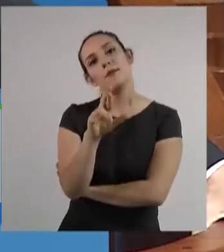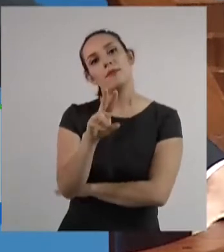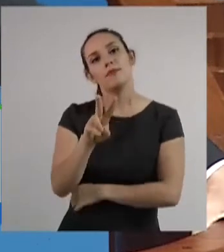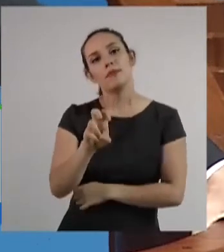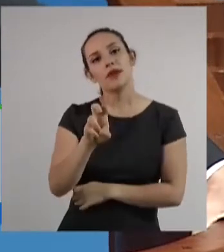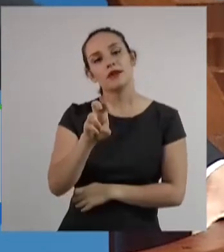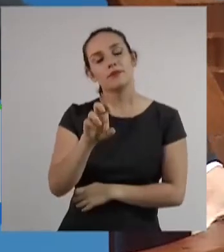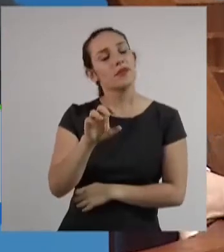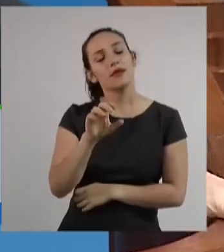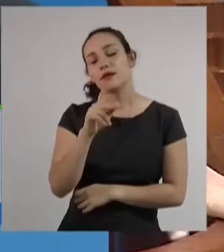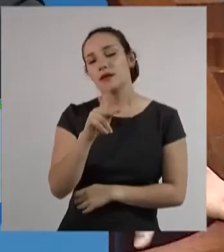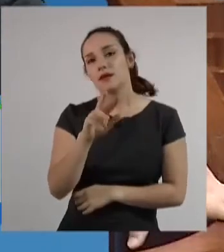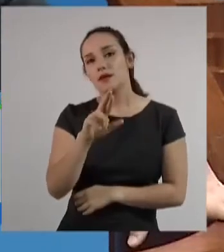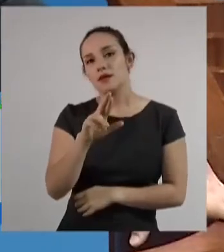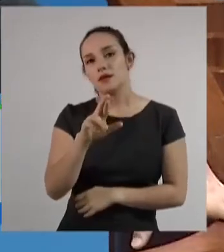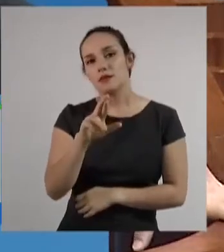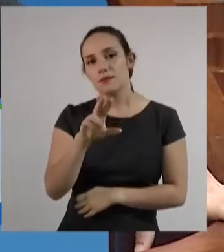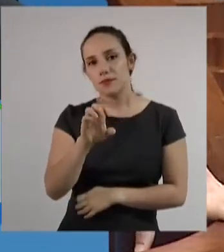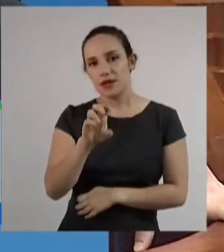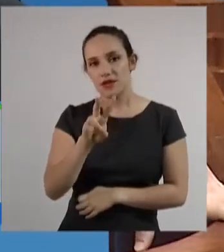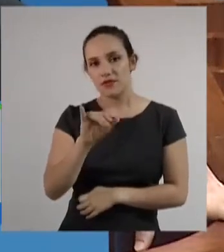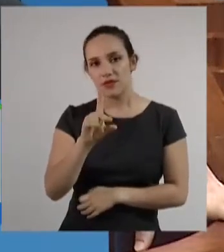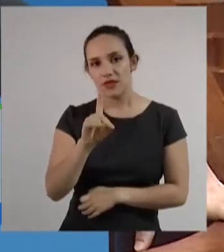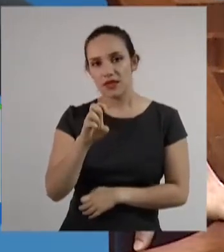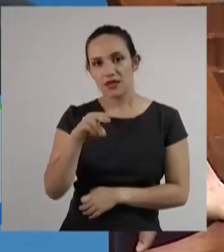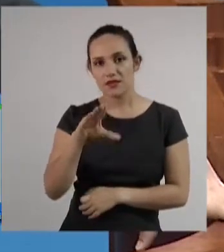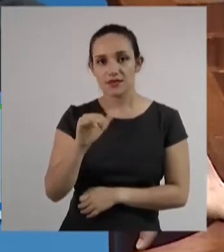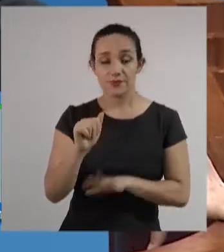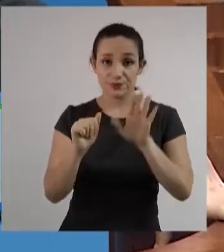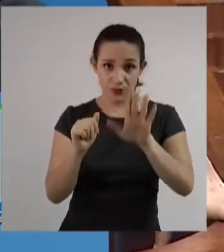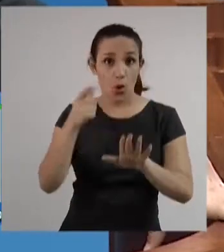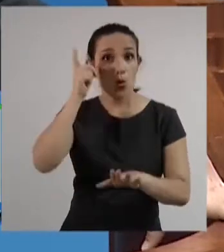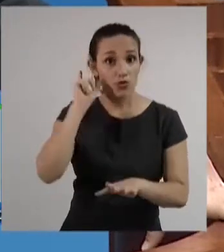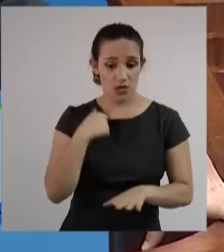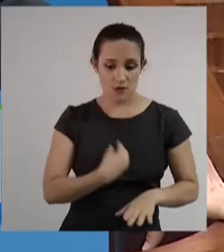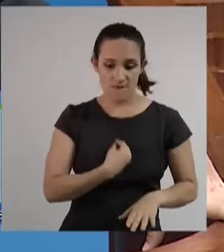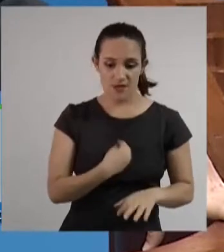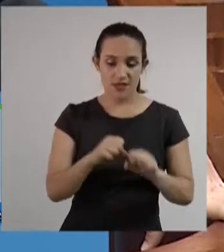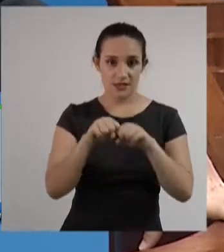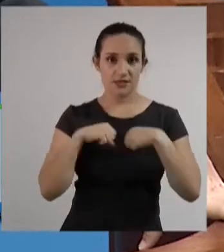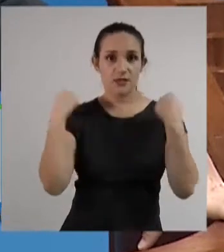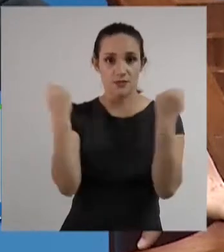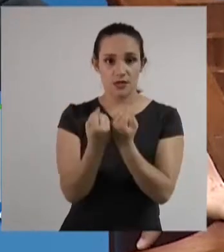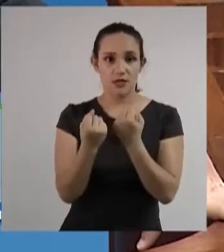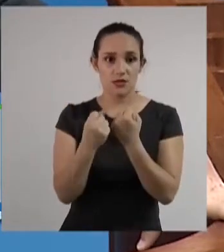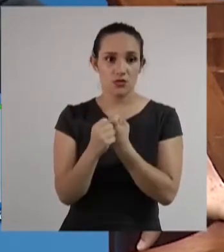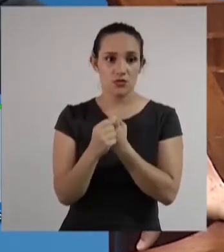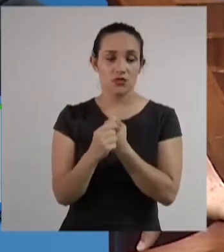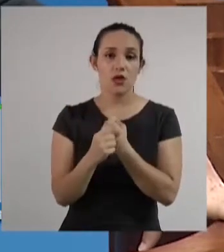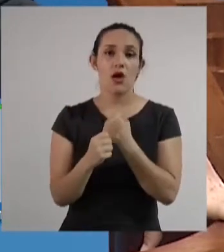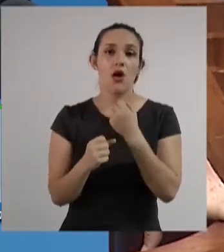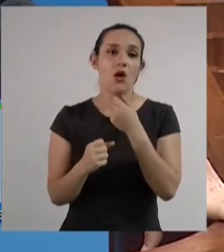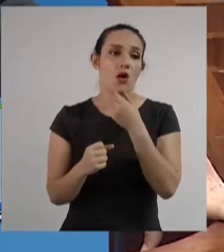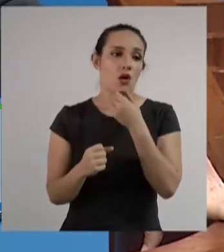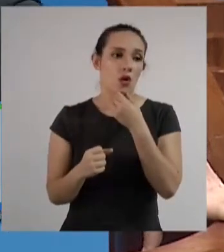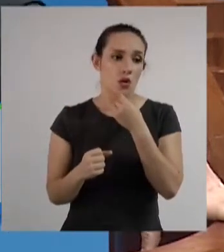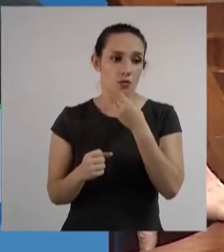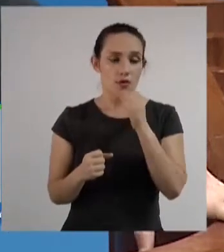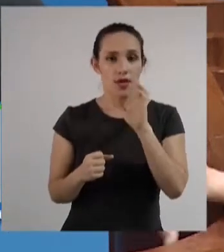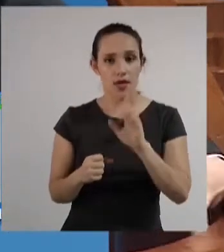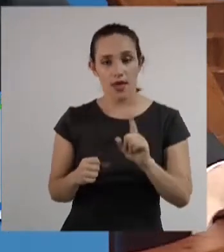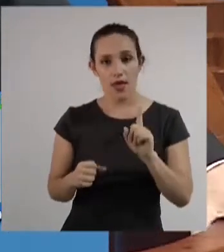seminário da Frente Brasil Popular, coordenado pelo nosso companheiro Genilson, presidente da